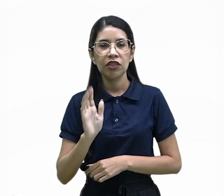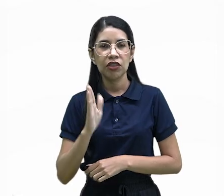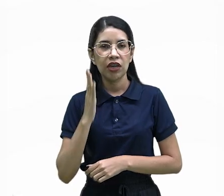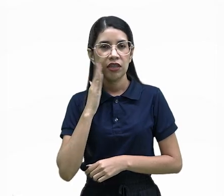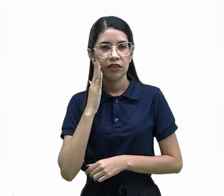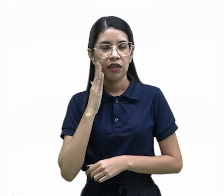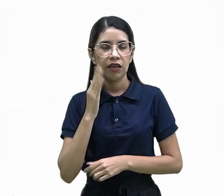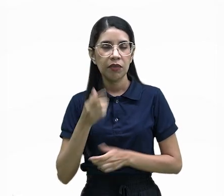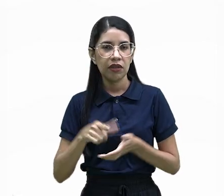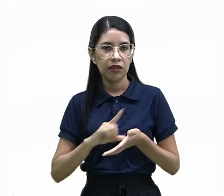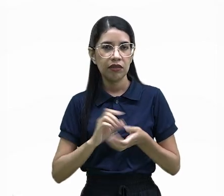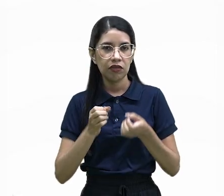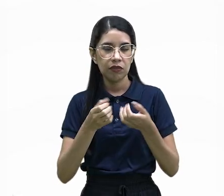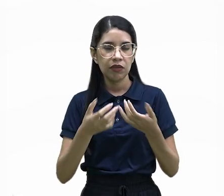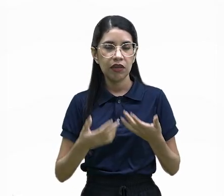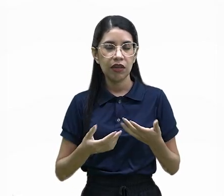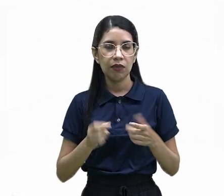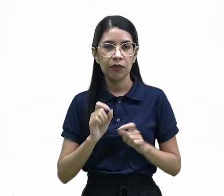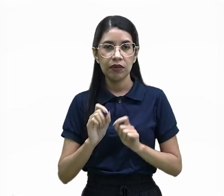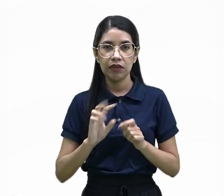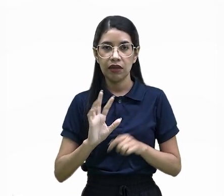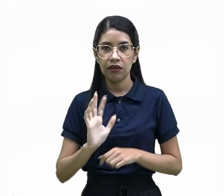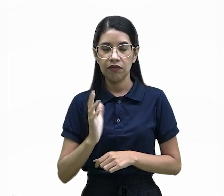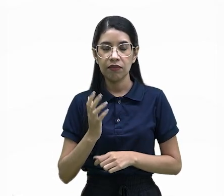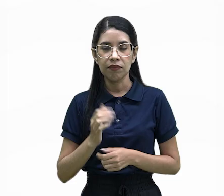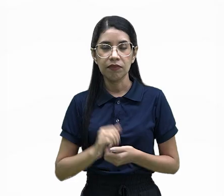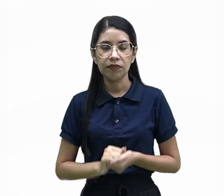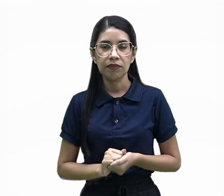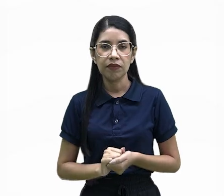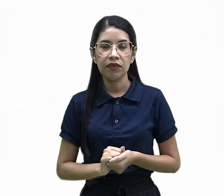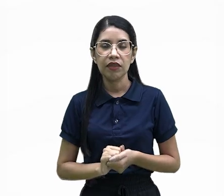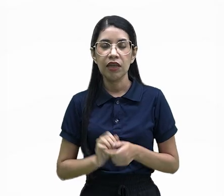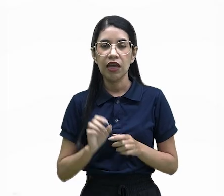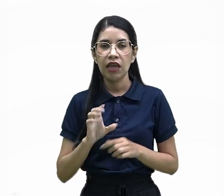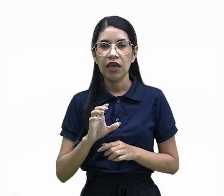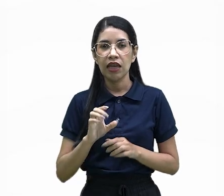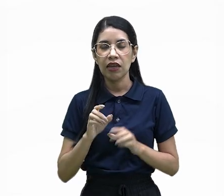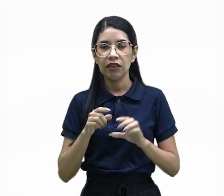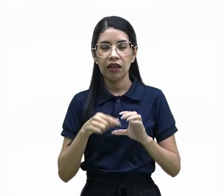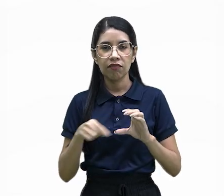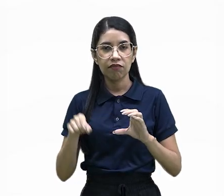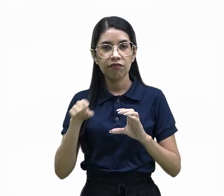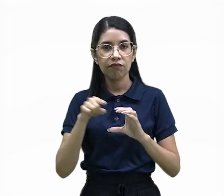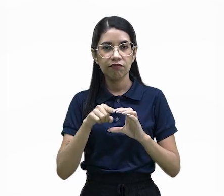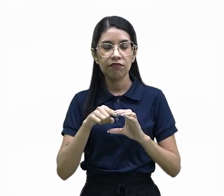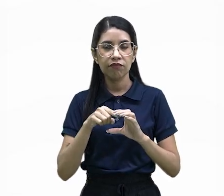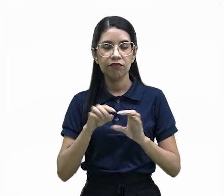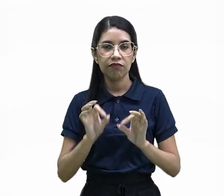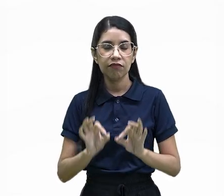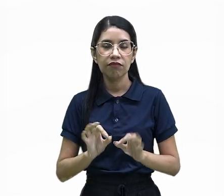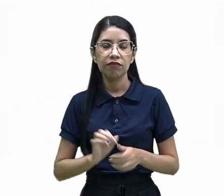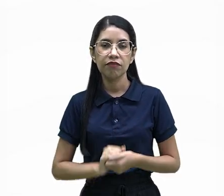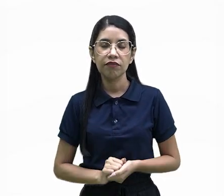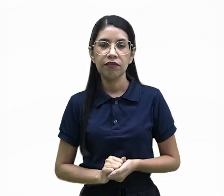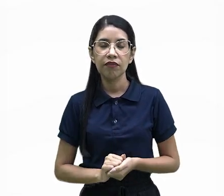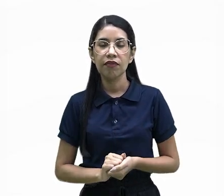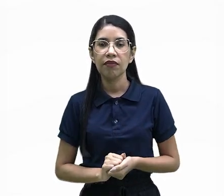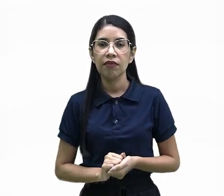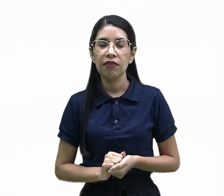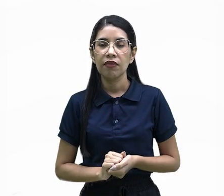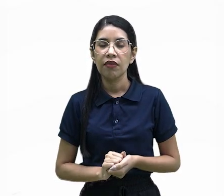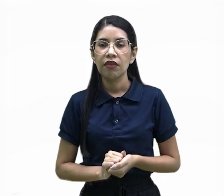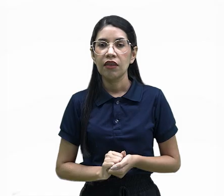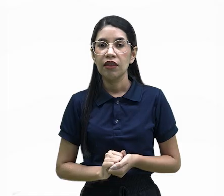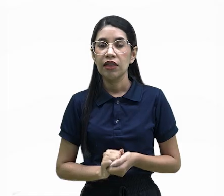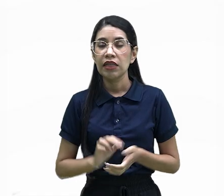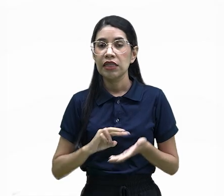entendeu agora há pouco. O que é ciclo, não foi? Ciclo quer dizer uma cadeia fechada, não é? Então, quer